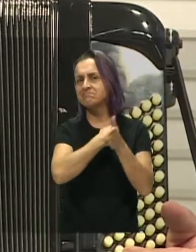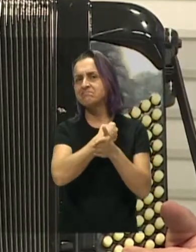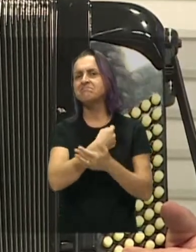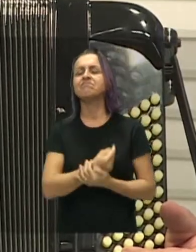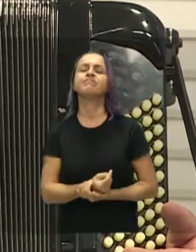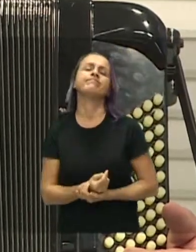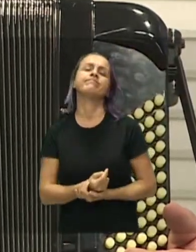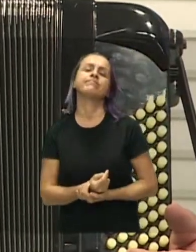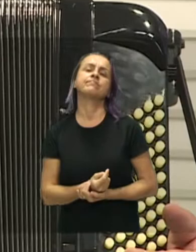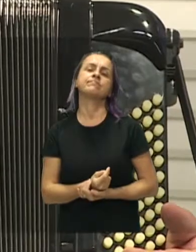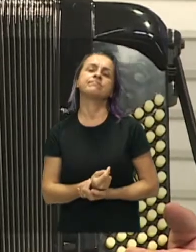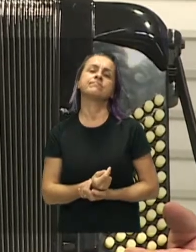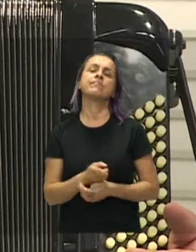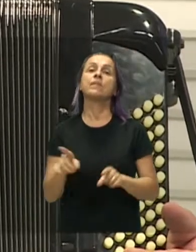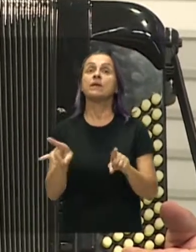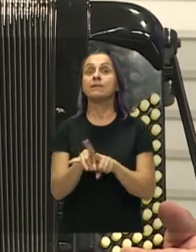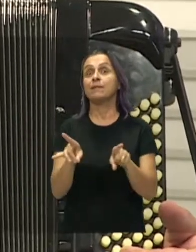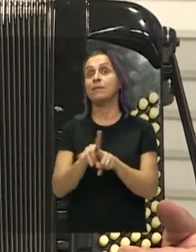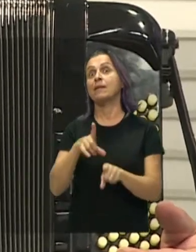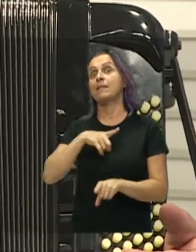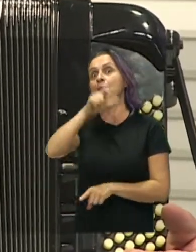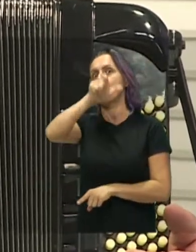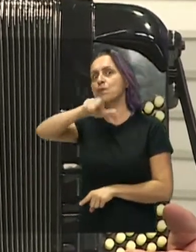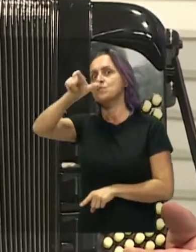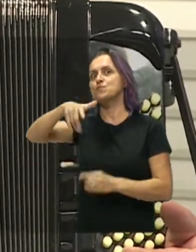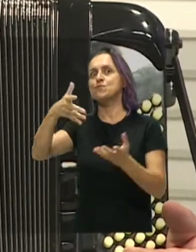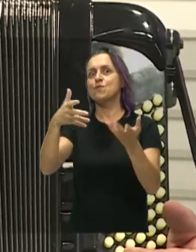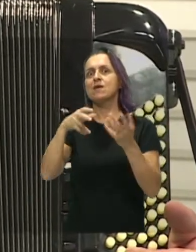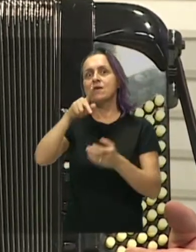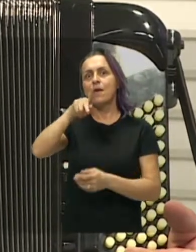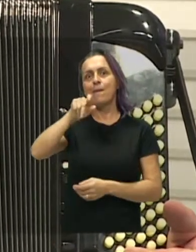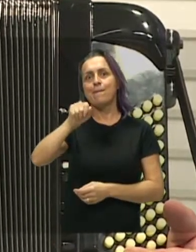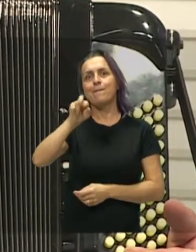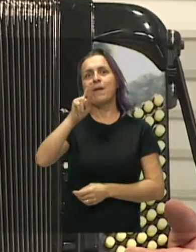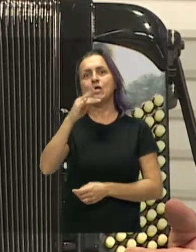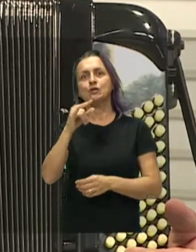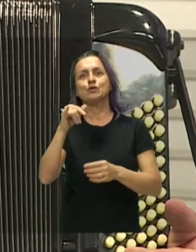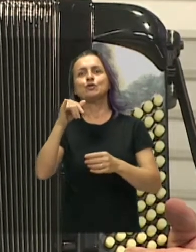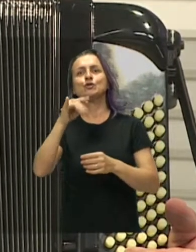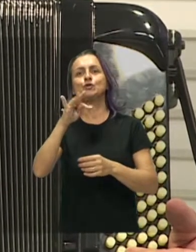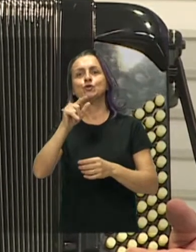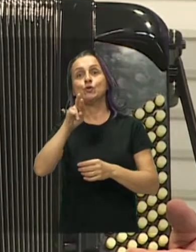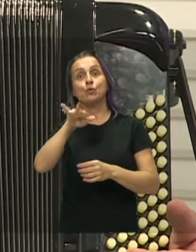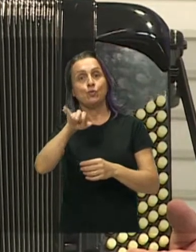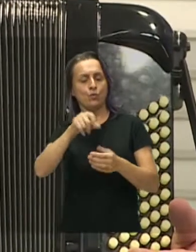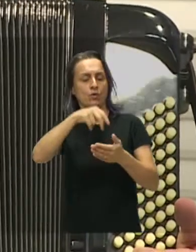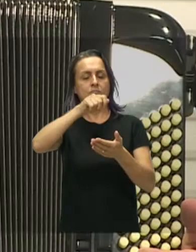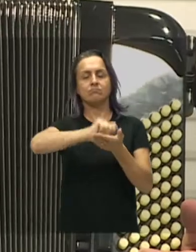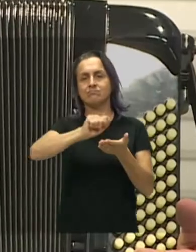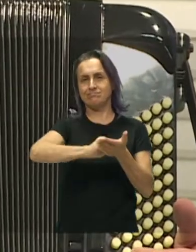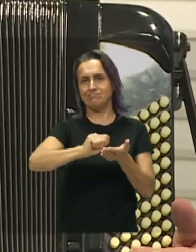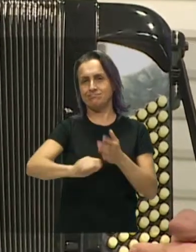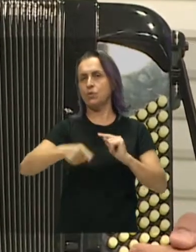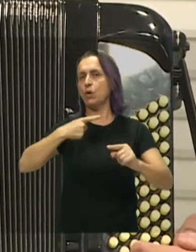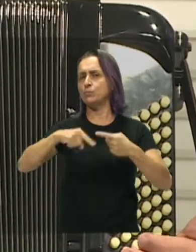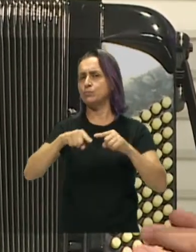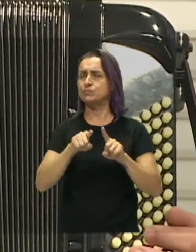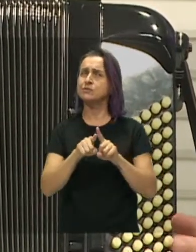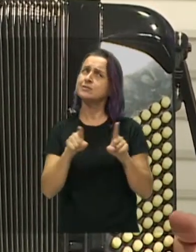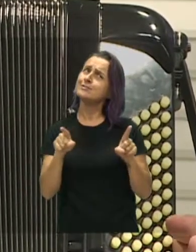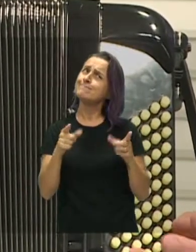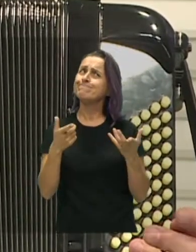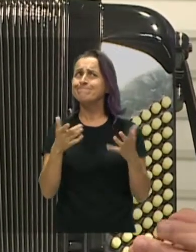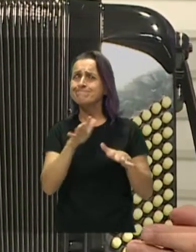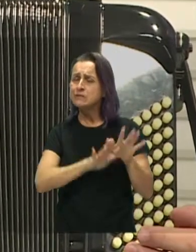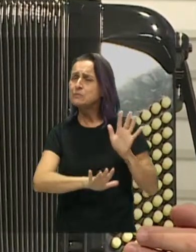também quer as partituras das músicas para poder tocar. Então, assim, realmente a gente tem que tomar muito